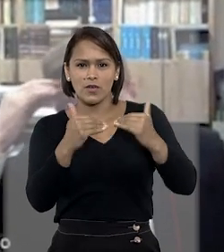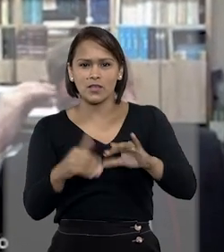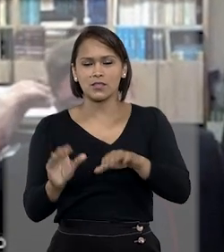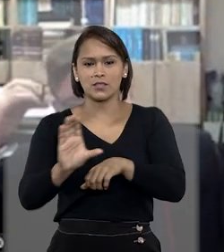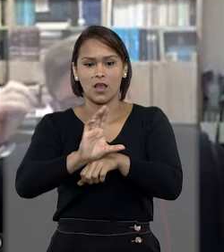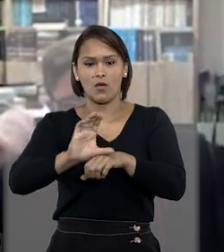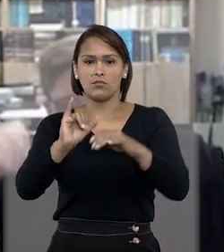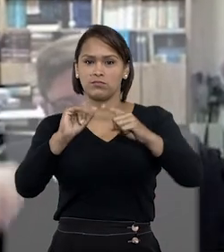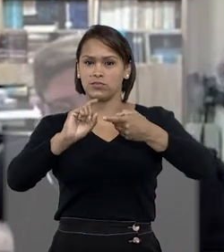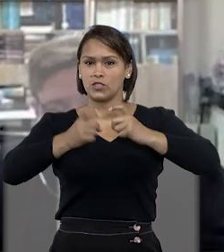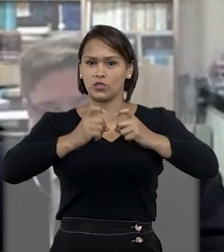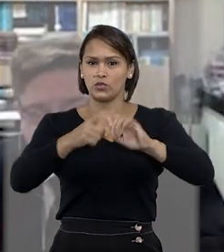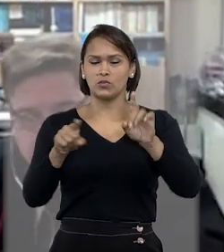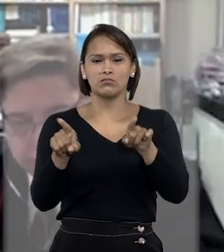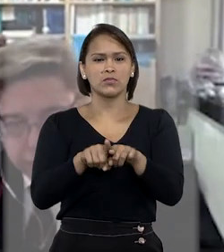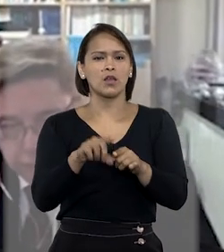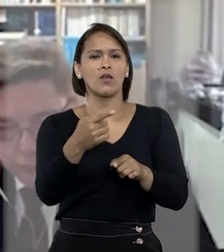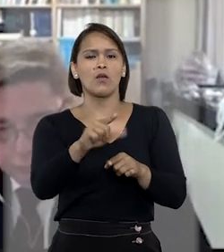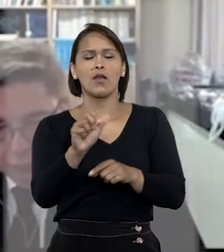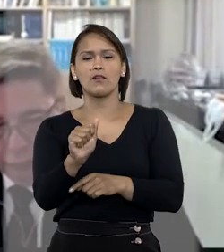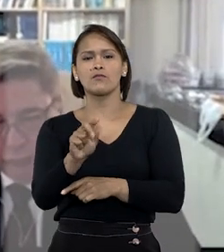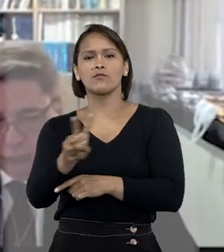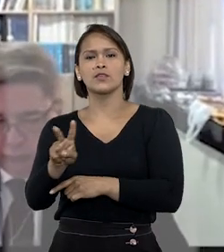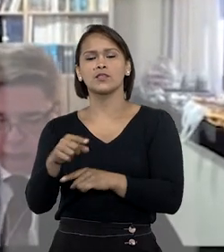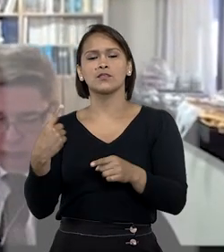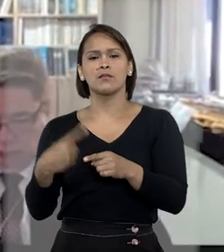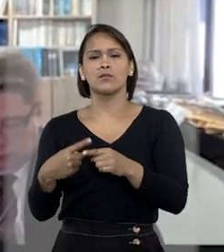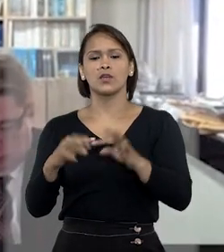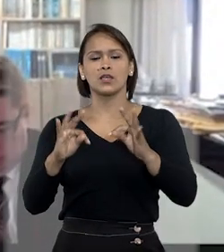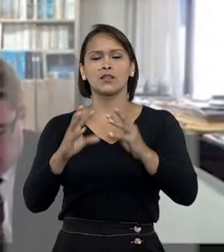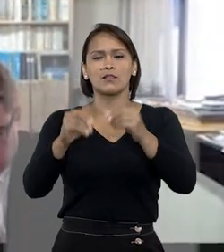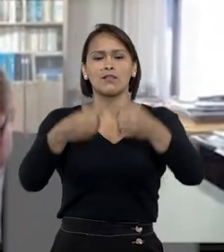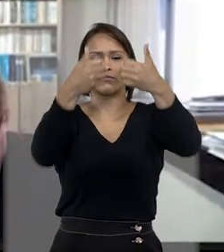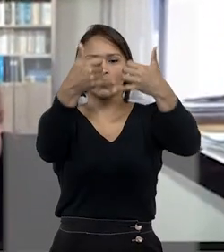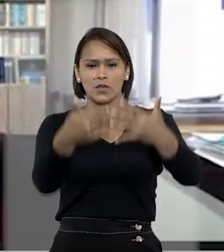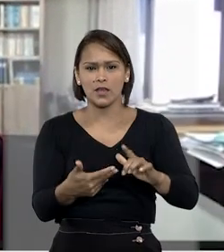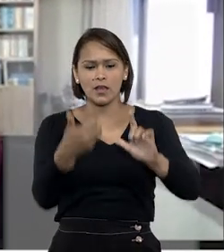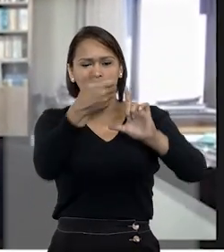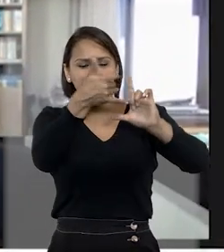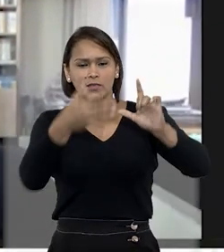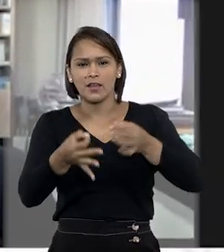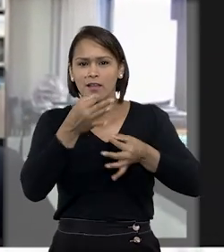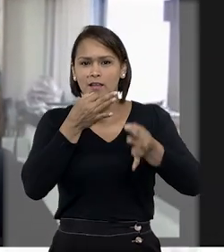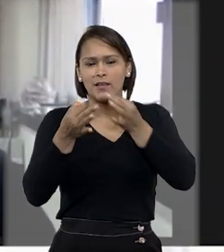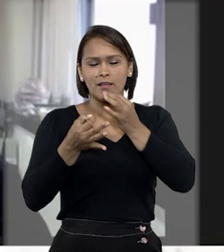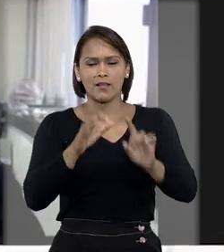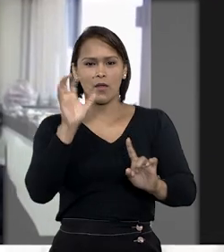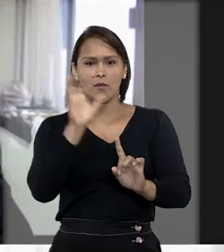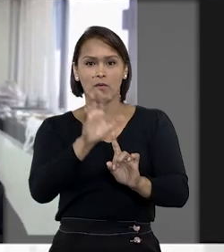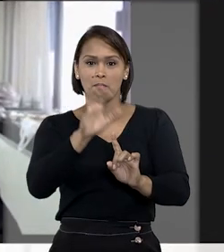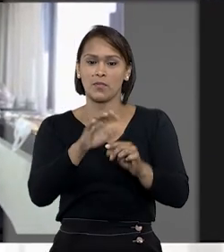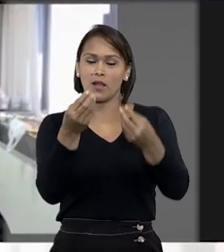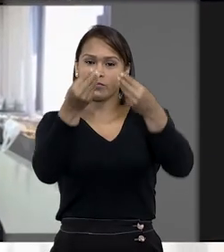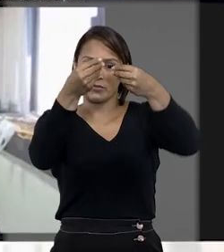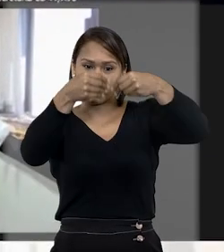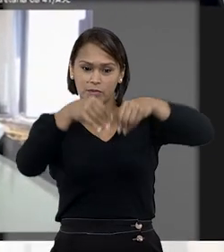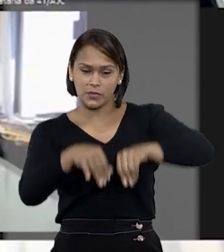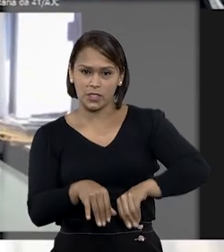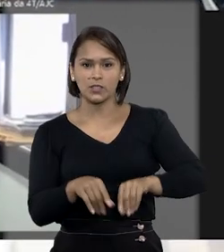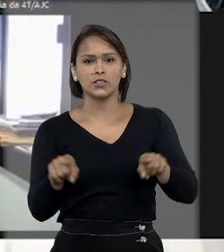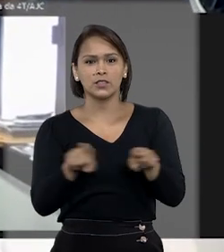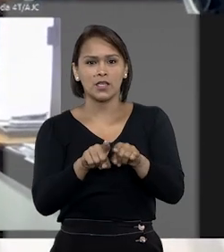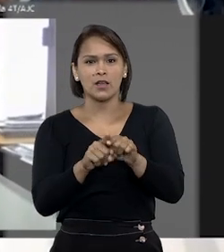invasão institucional por parte da Anvisa da recusa estiver fundamentada em qualquer critério que demonstra o impacto prejudicial